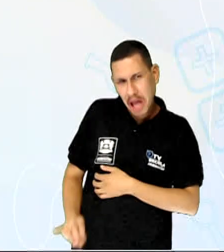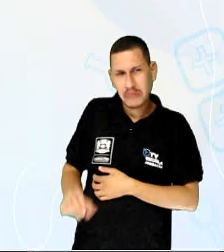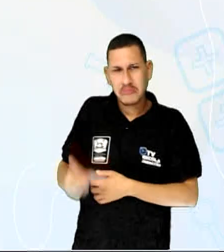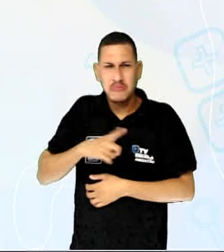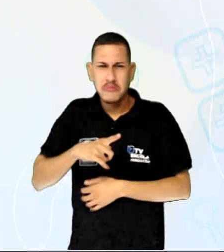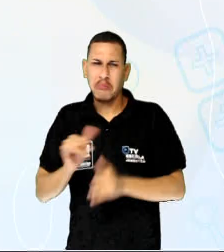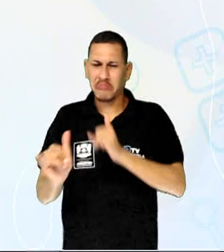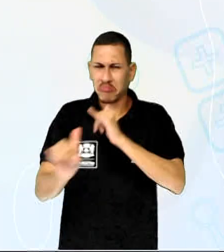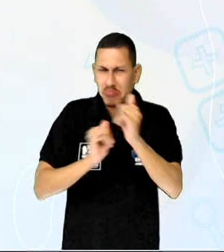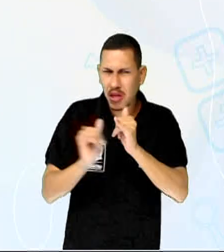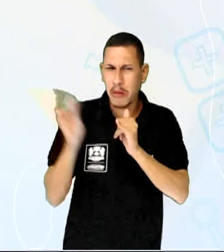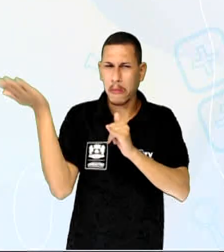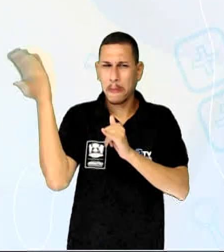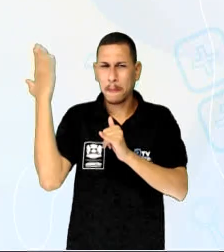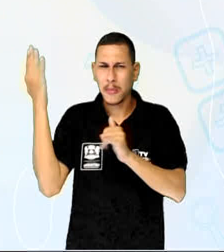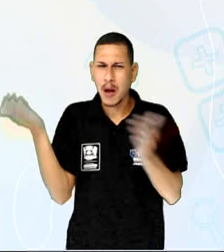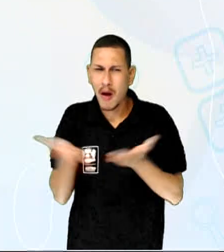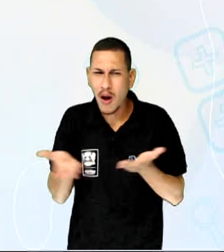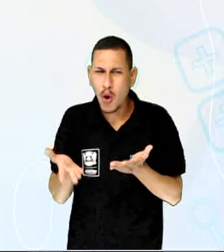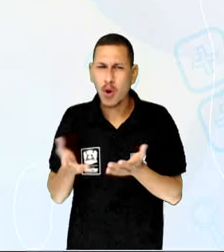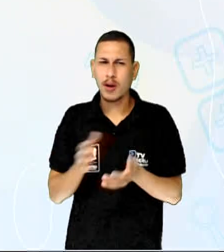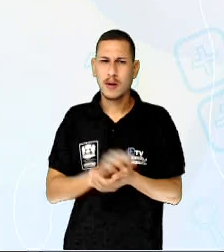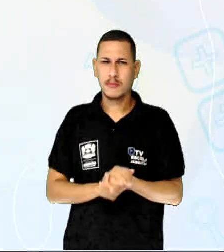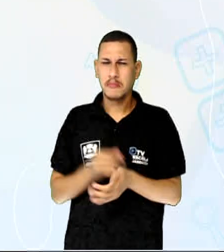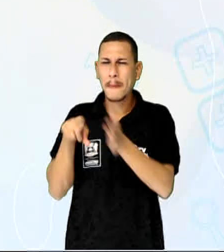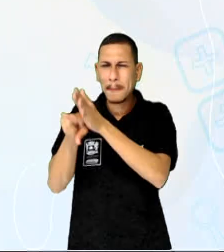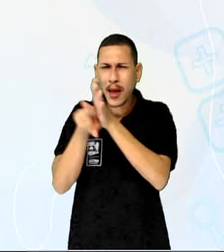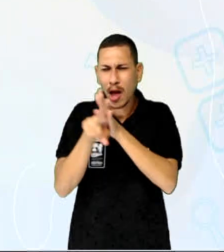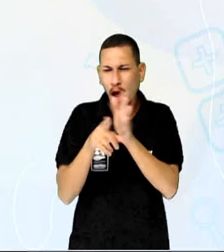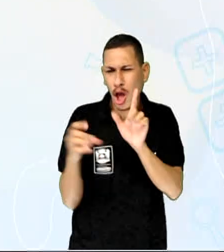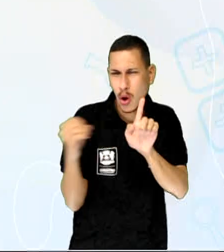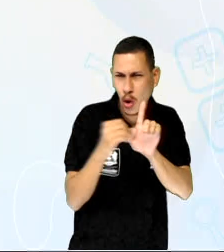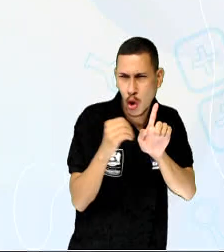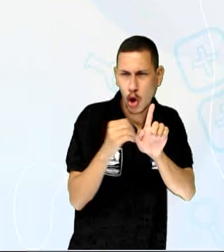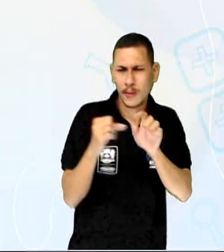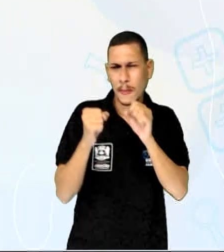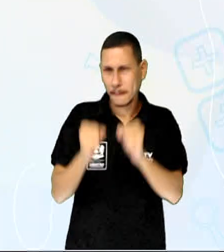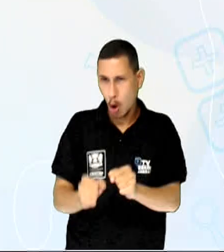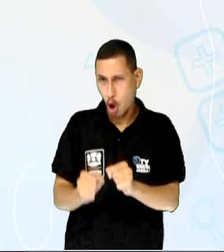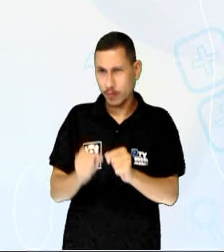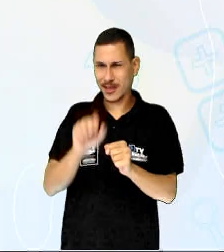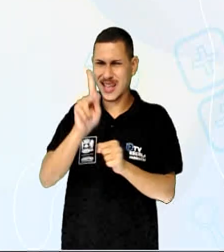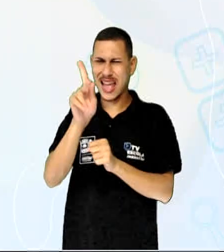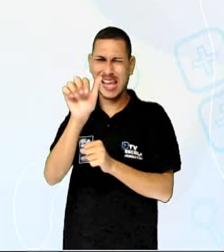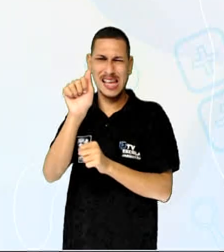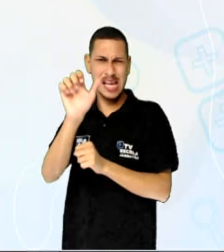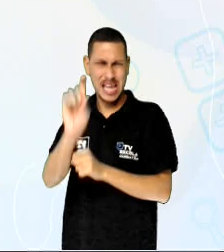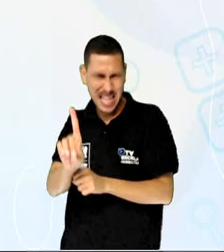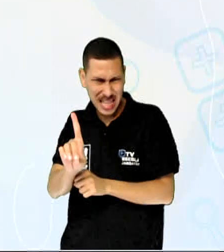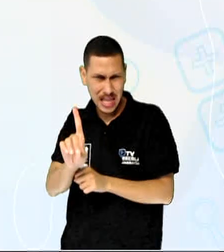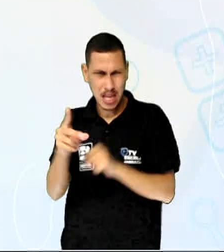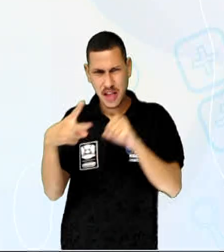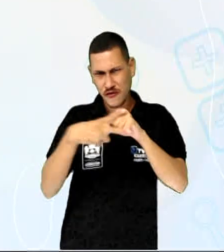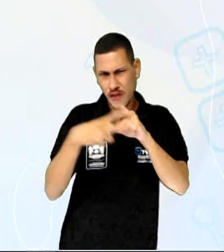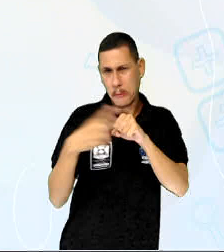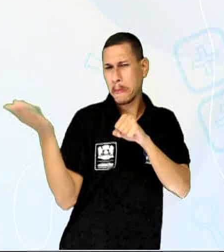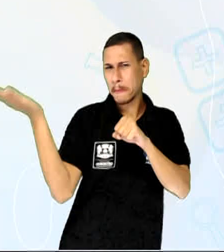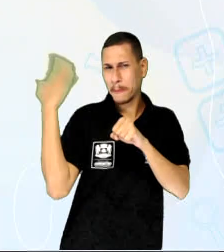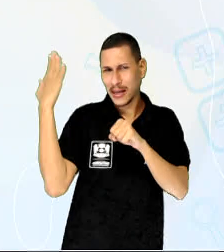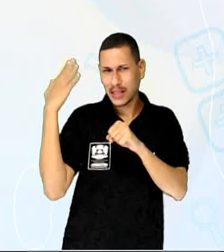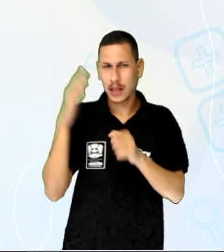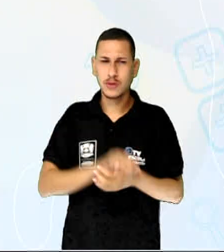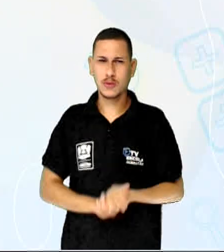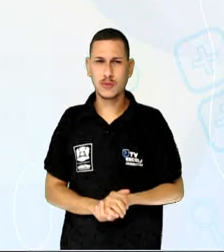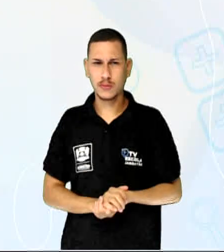had internet now, ou seja, o had aí vocês podem ver que ele está no passado. I would Google it,